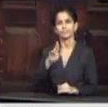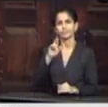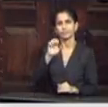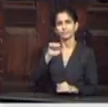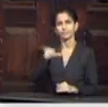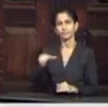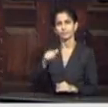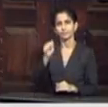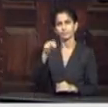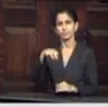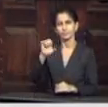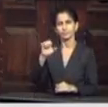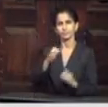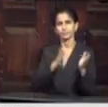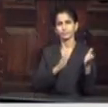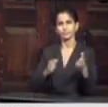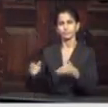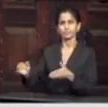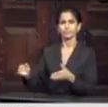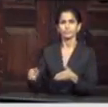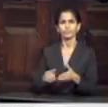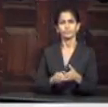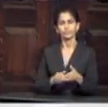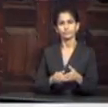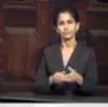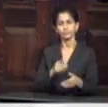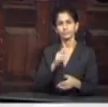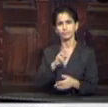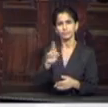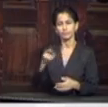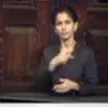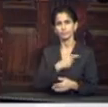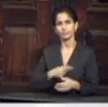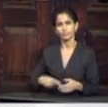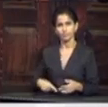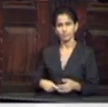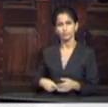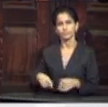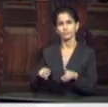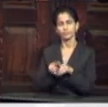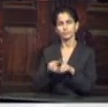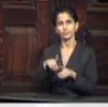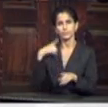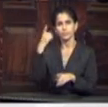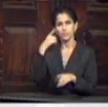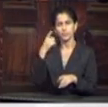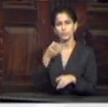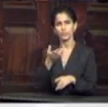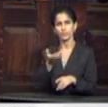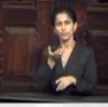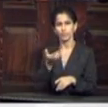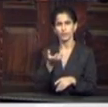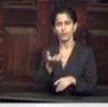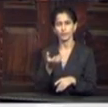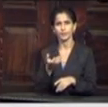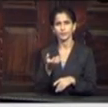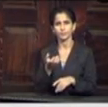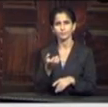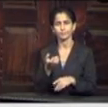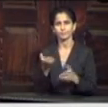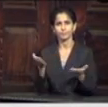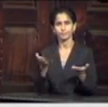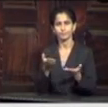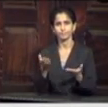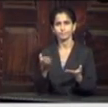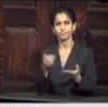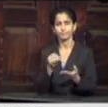senhor presidente. Por favor. Senhor presidente e demais deputados, eu gostaria, desde já,